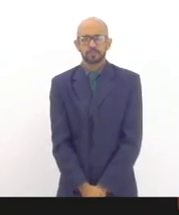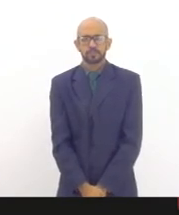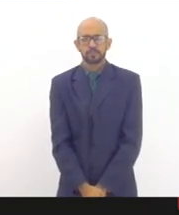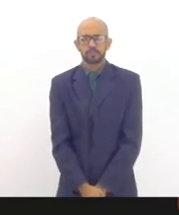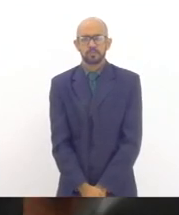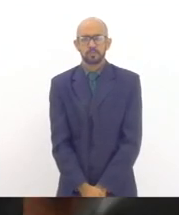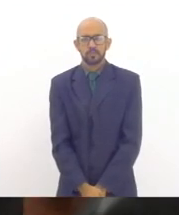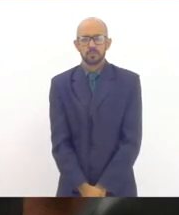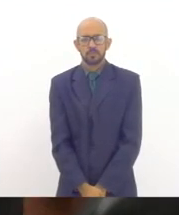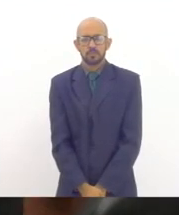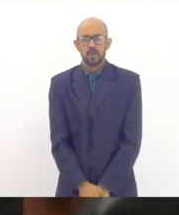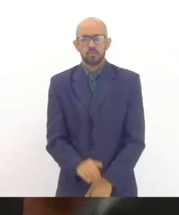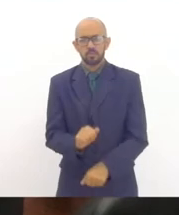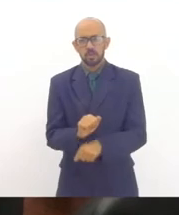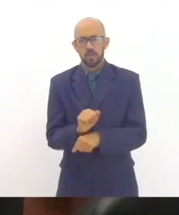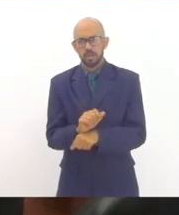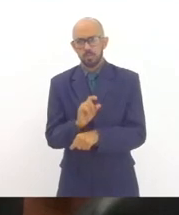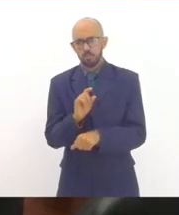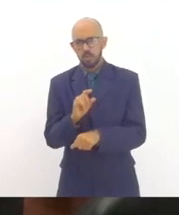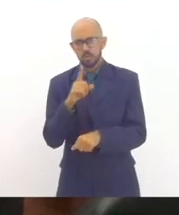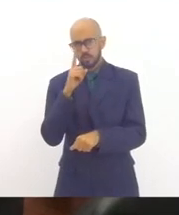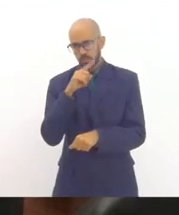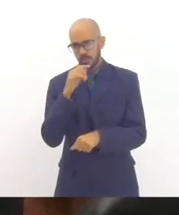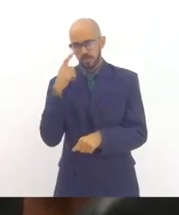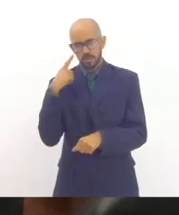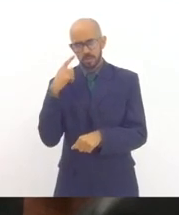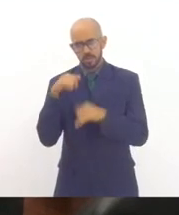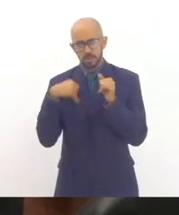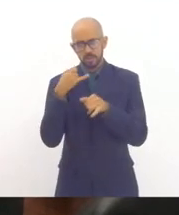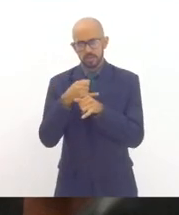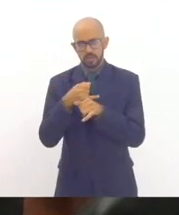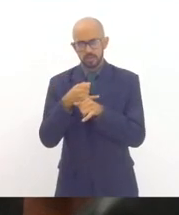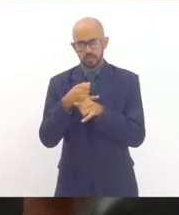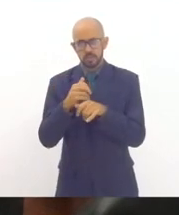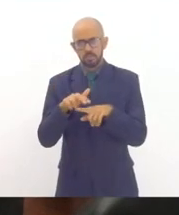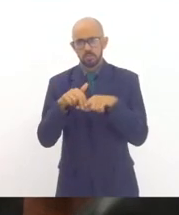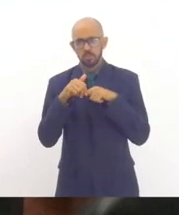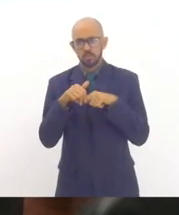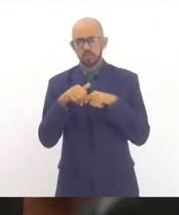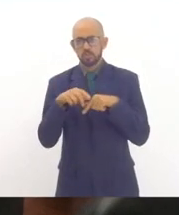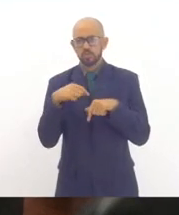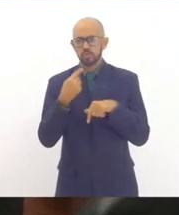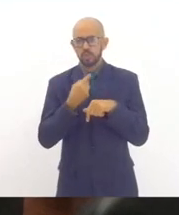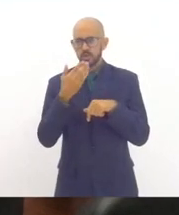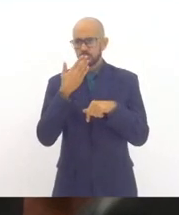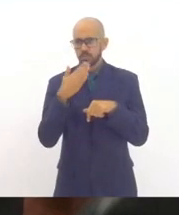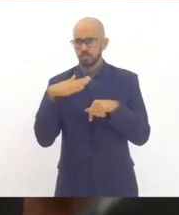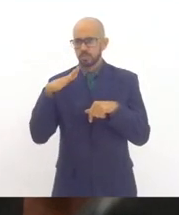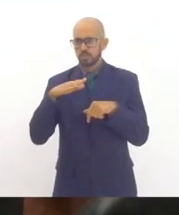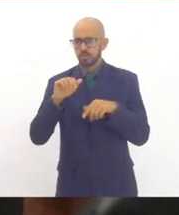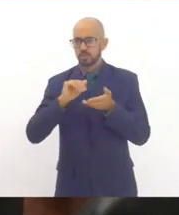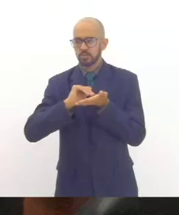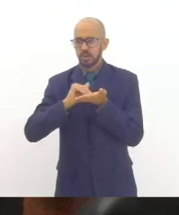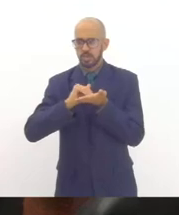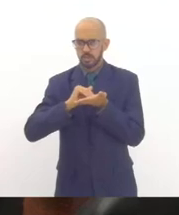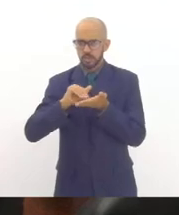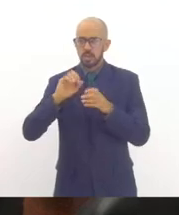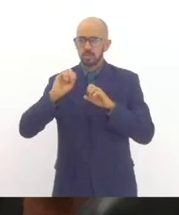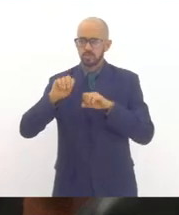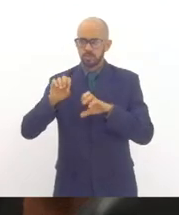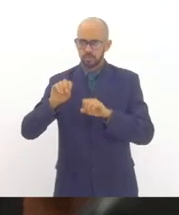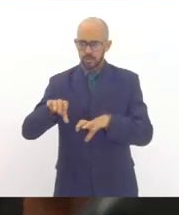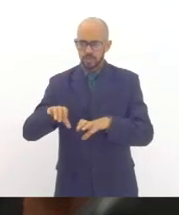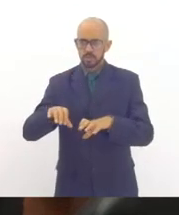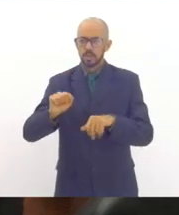isso nós deixamos aqui o nosso apelo aos estudantes da Secretaria de Educação